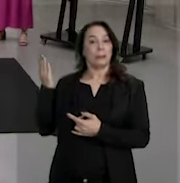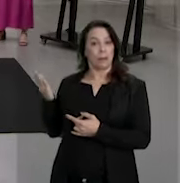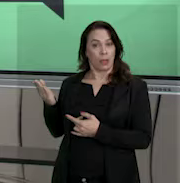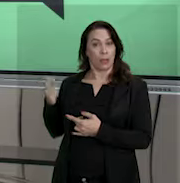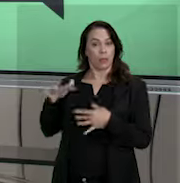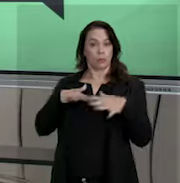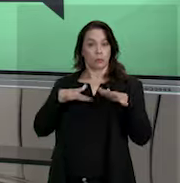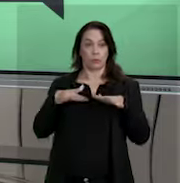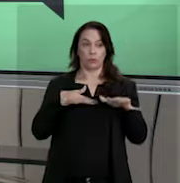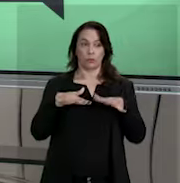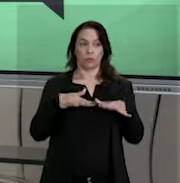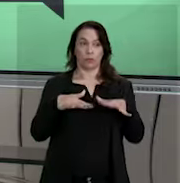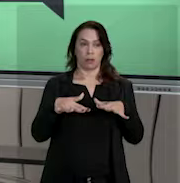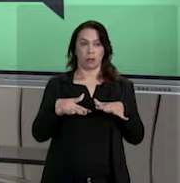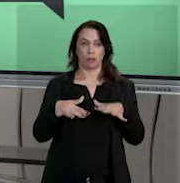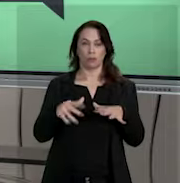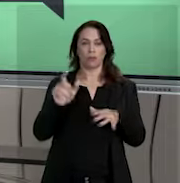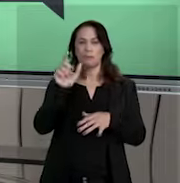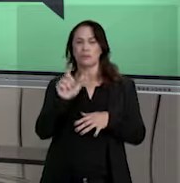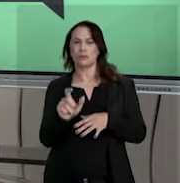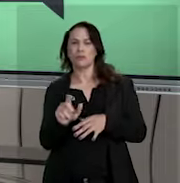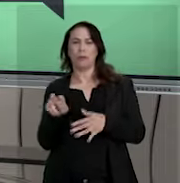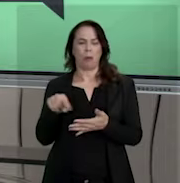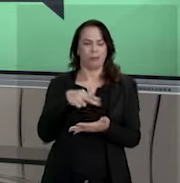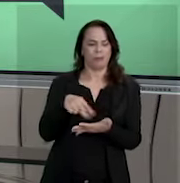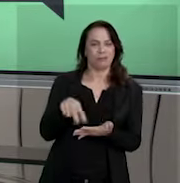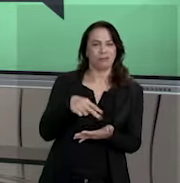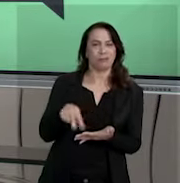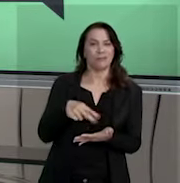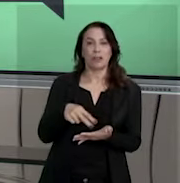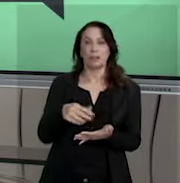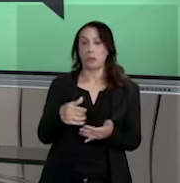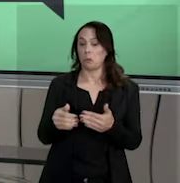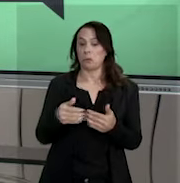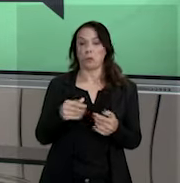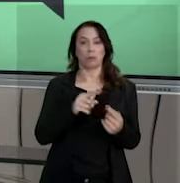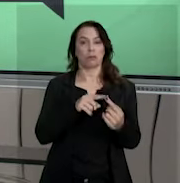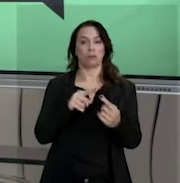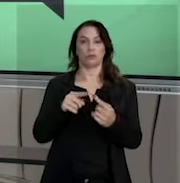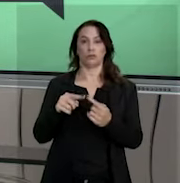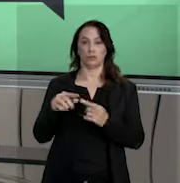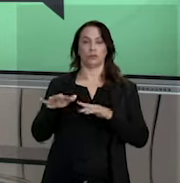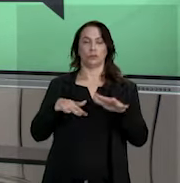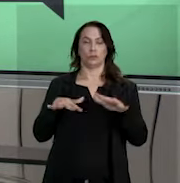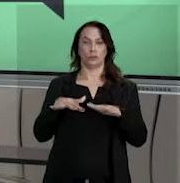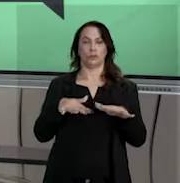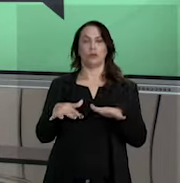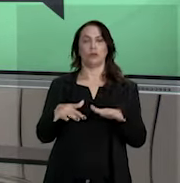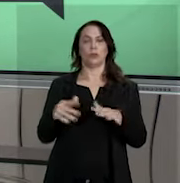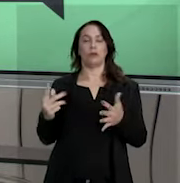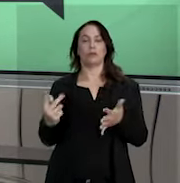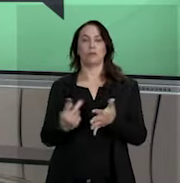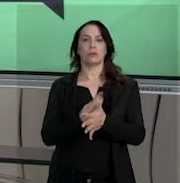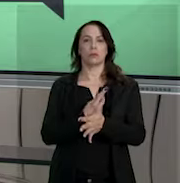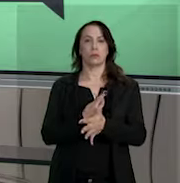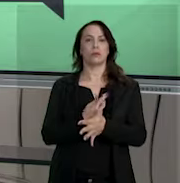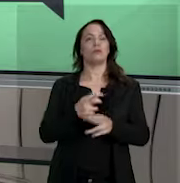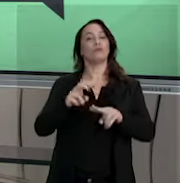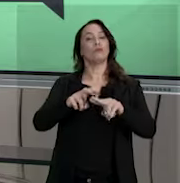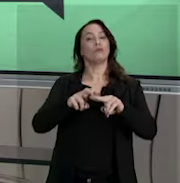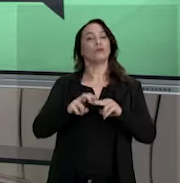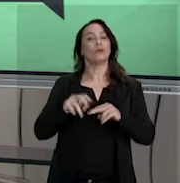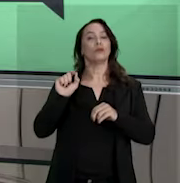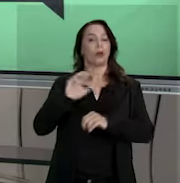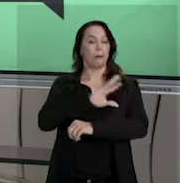Esse movimento, né, a pessoa que dança, que movimenta, qualquer tipo de movimento no corpo, ele só acontece graças à contração e